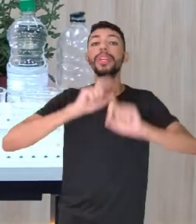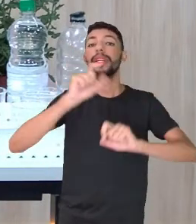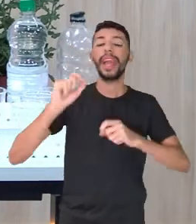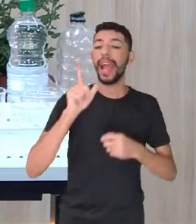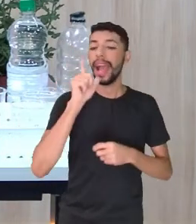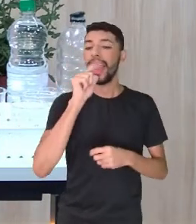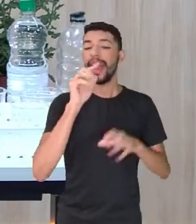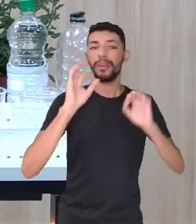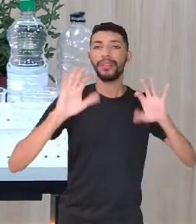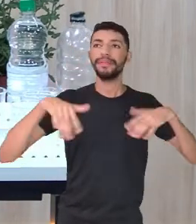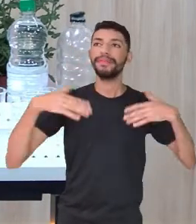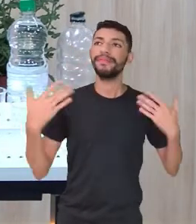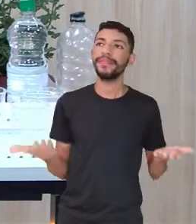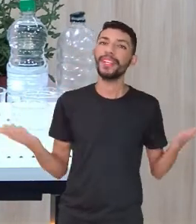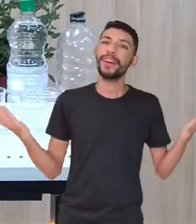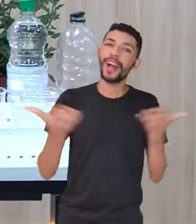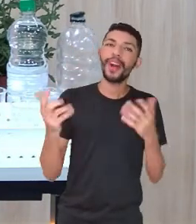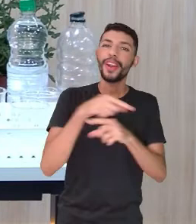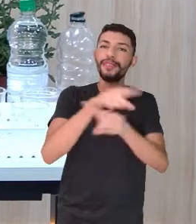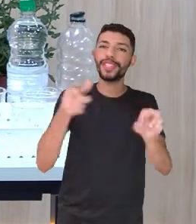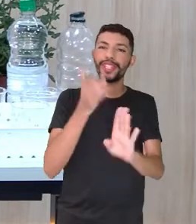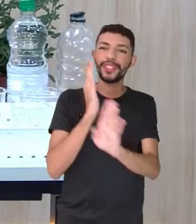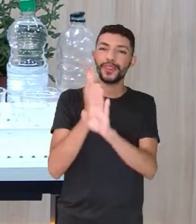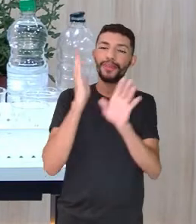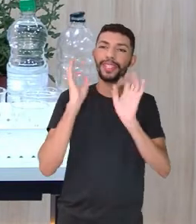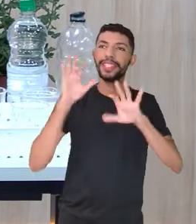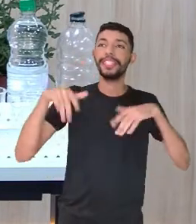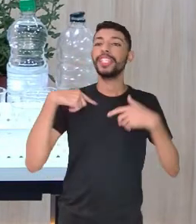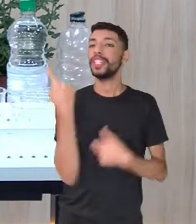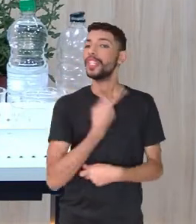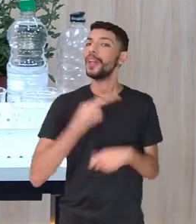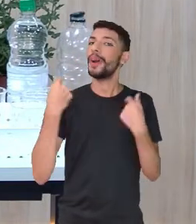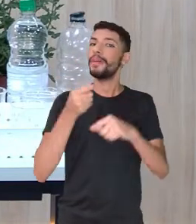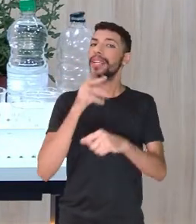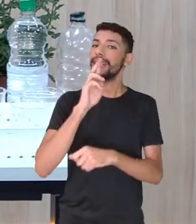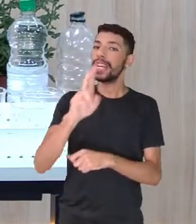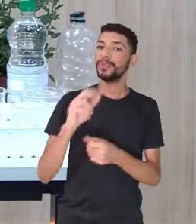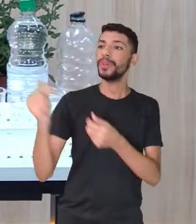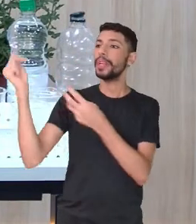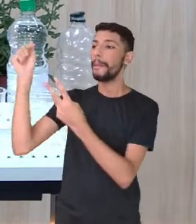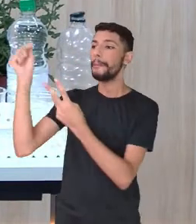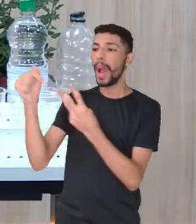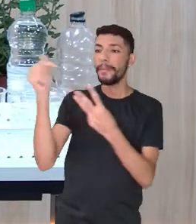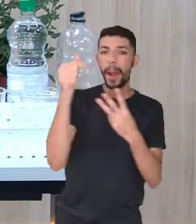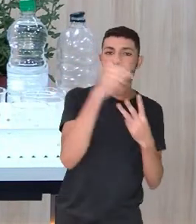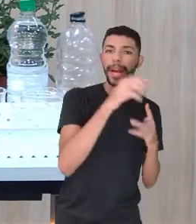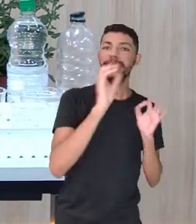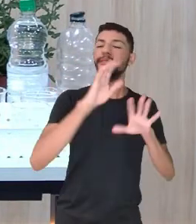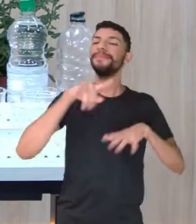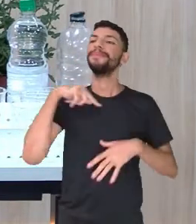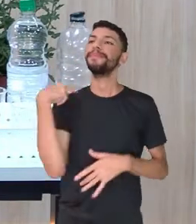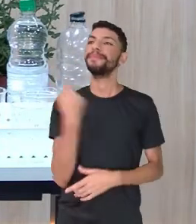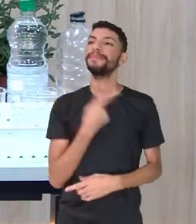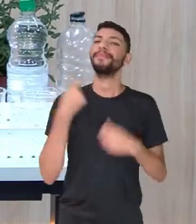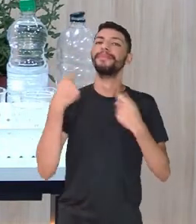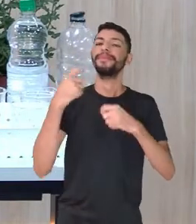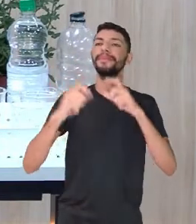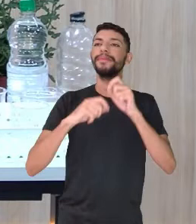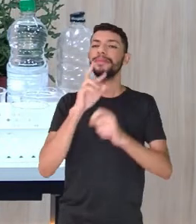aula, agora já ficou sabendo. E nós precisamos responder essas questões. E vamos responder essas